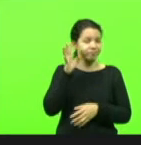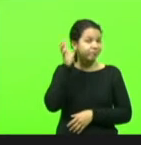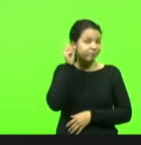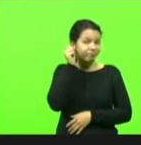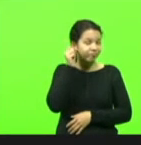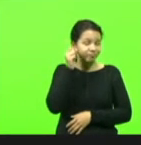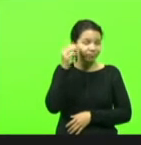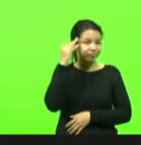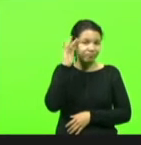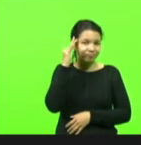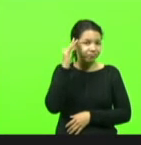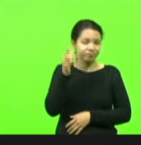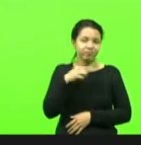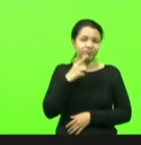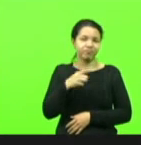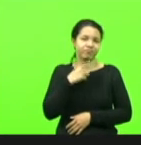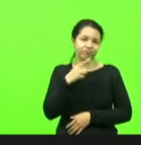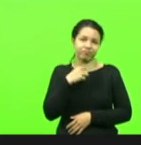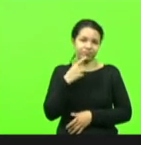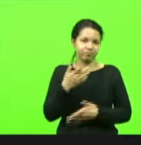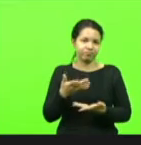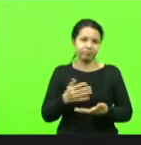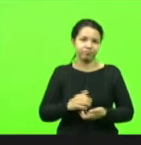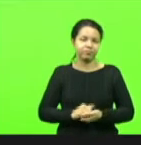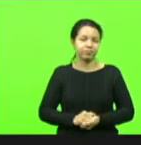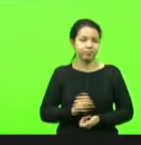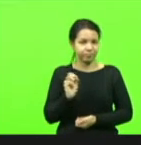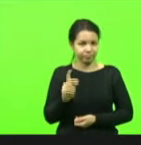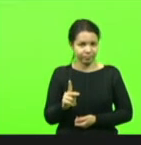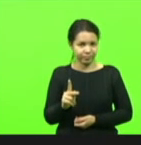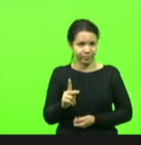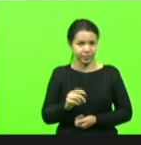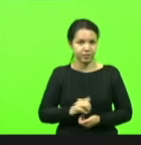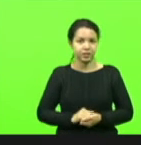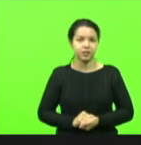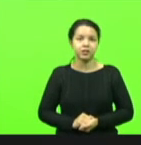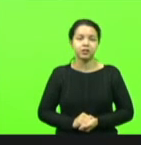ouvirmos de termos uma análise sobre a matéria ok